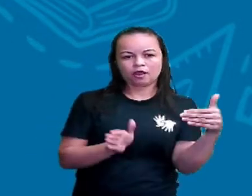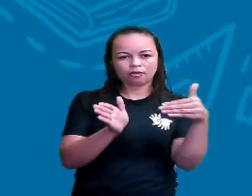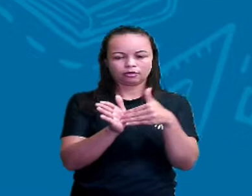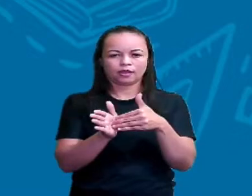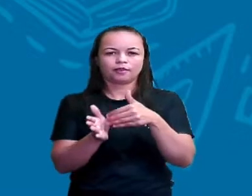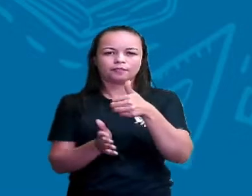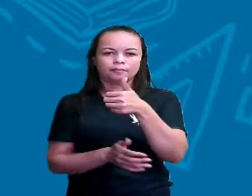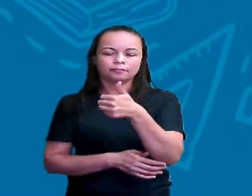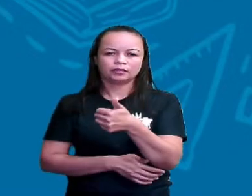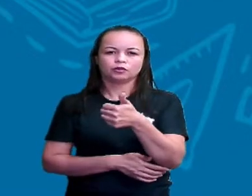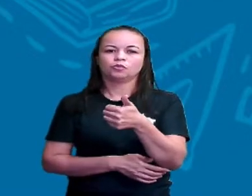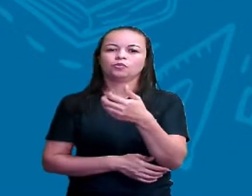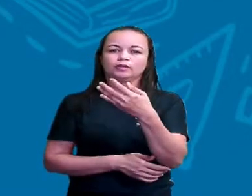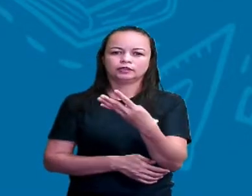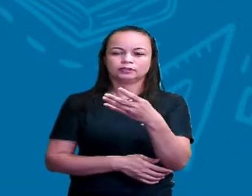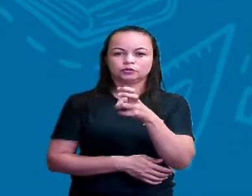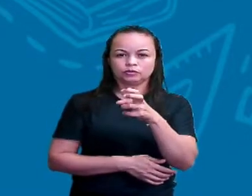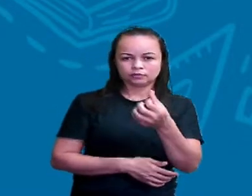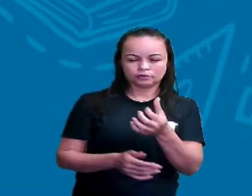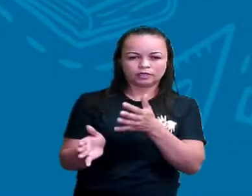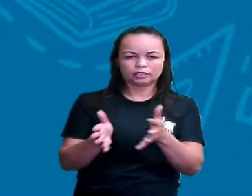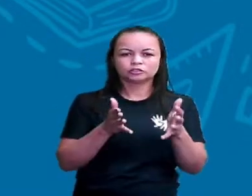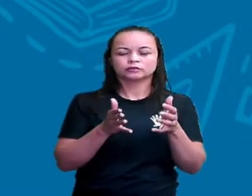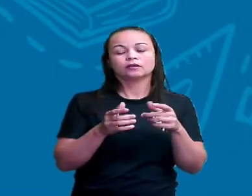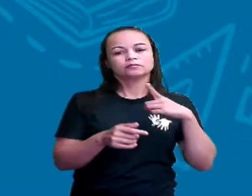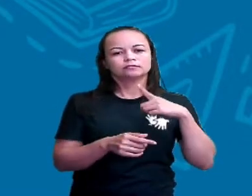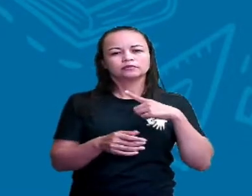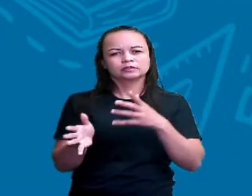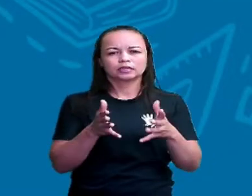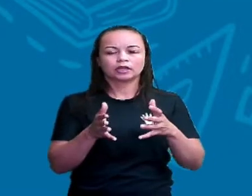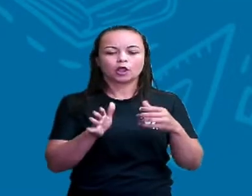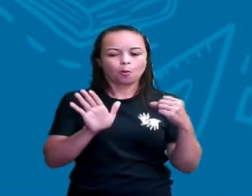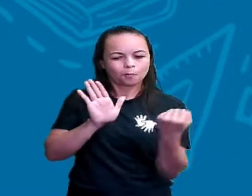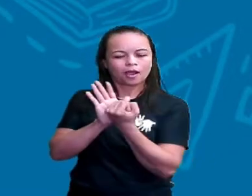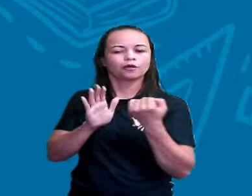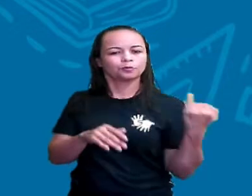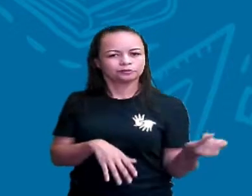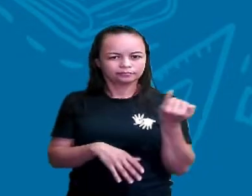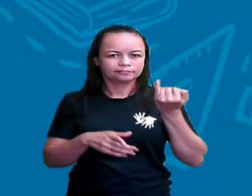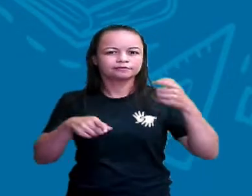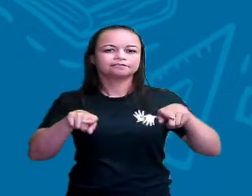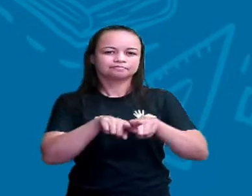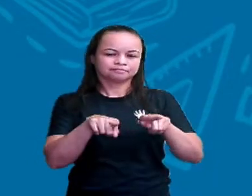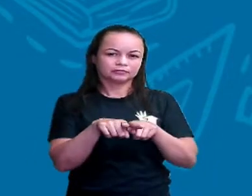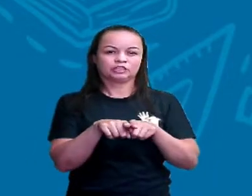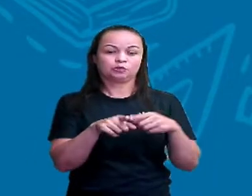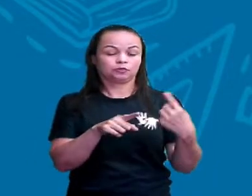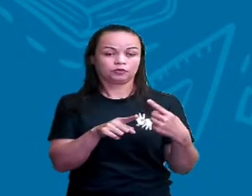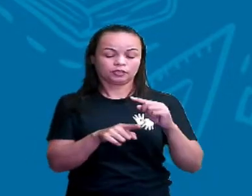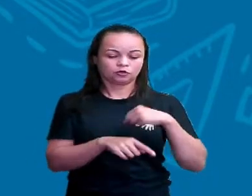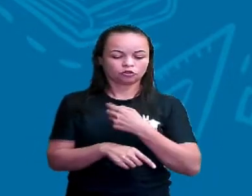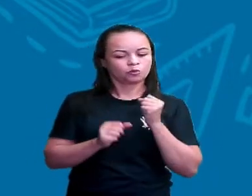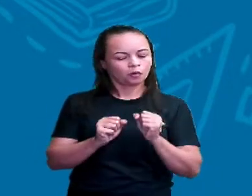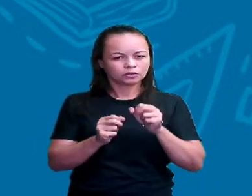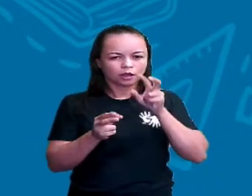1453. Os muçulmanos, eles tomam Constantinopla, né? Isso é um marco também importante que a gente pode identificar que